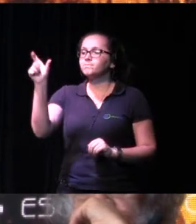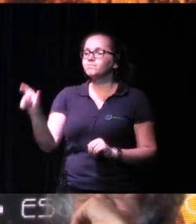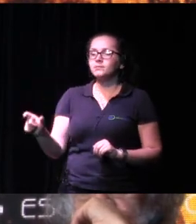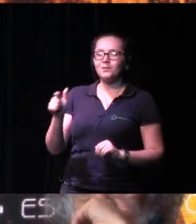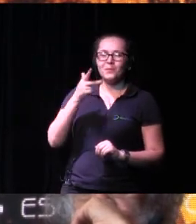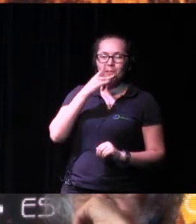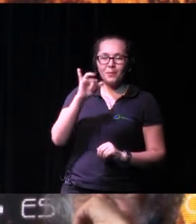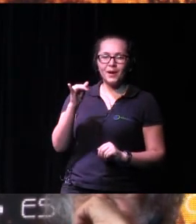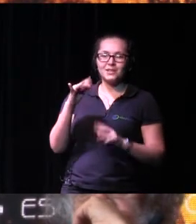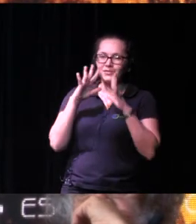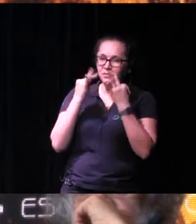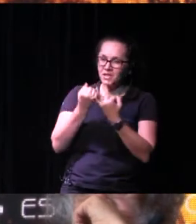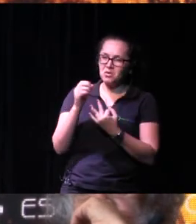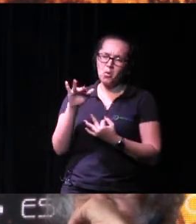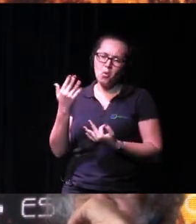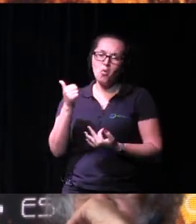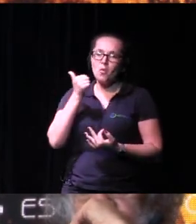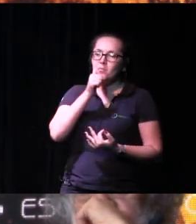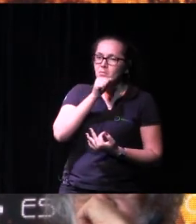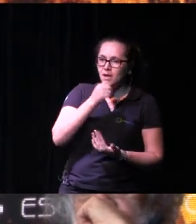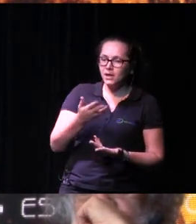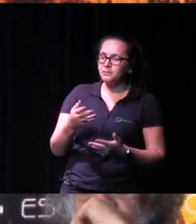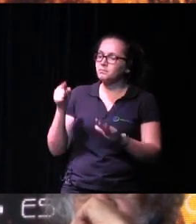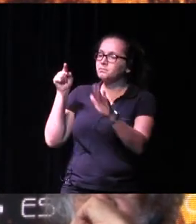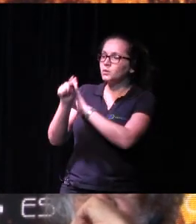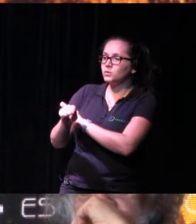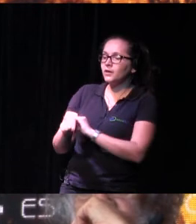uma mãe de família, se achavam